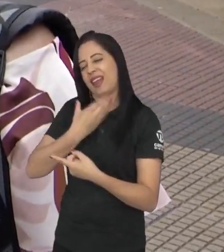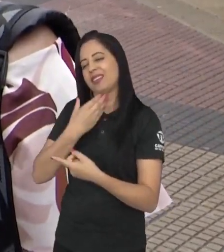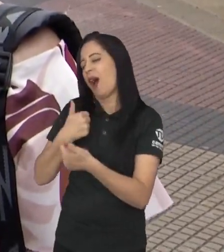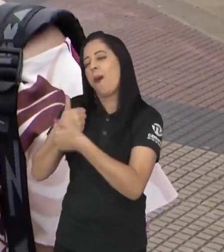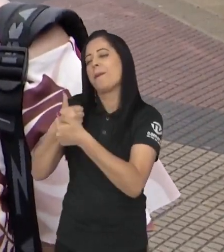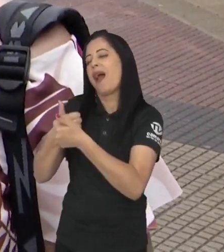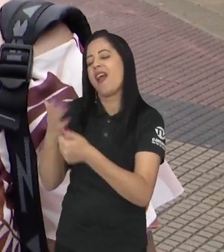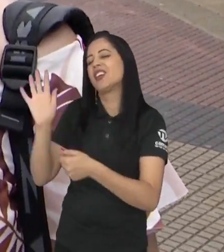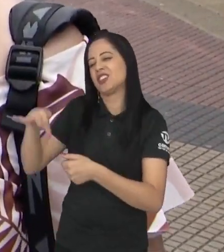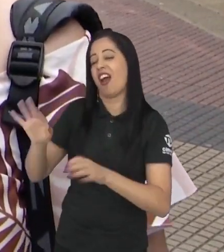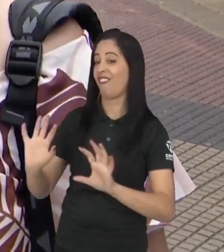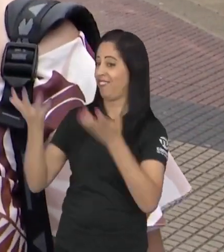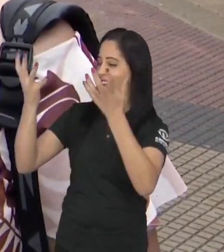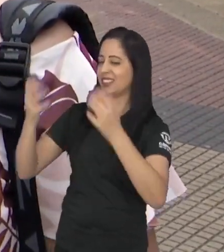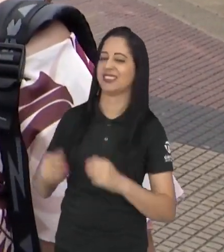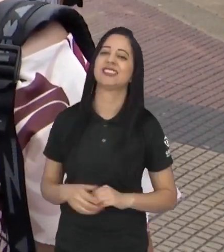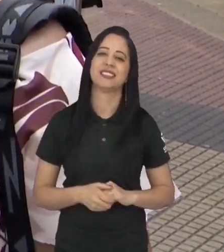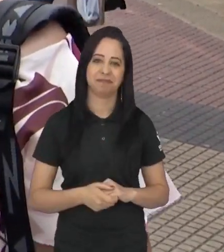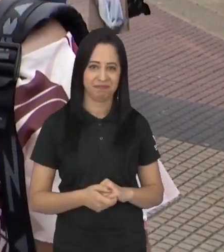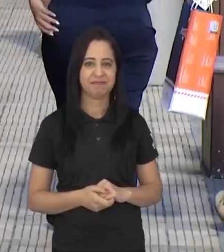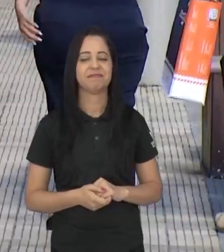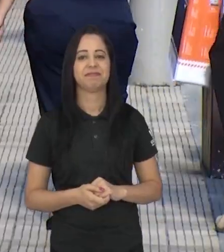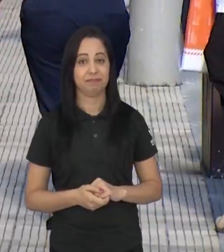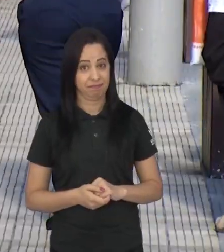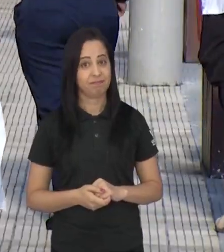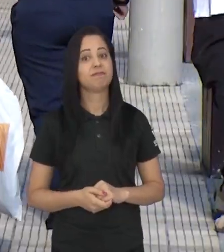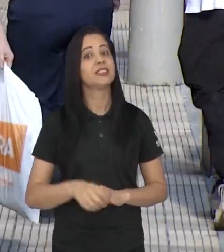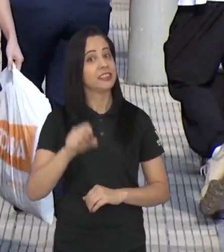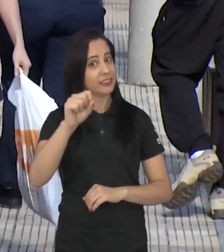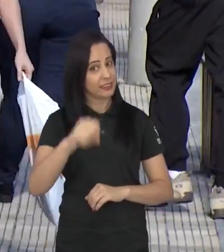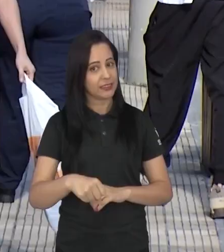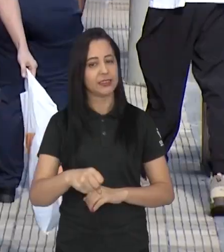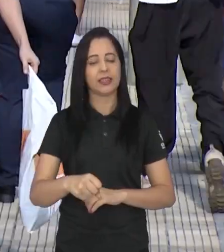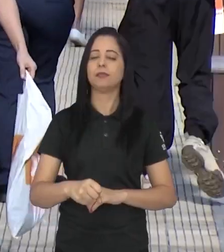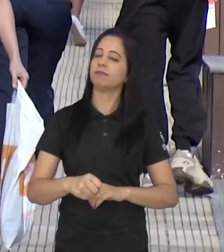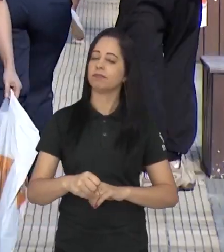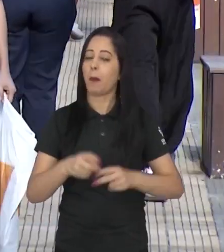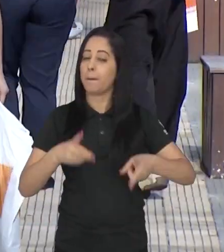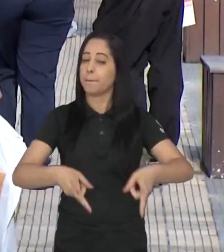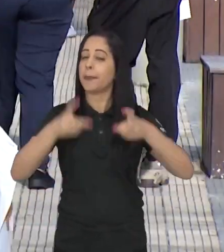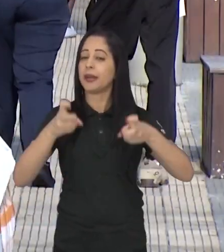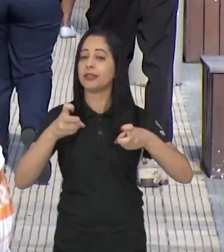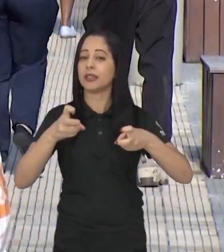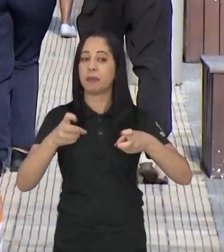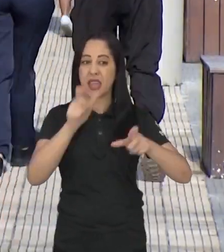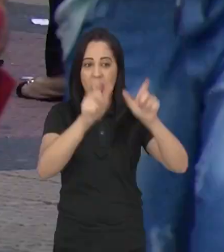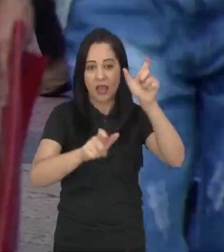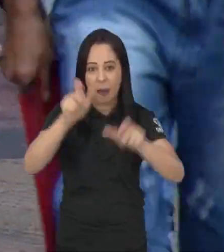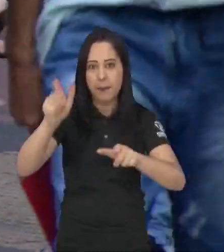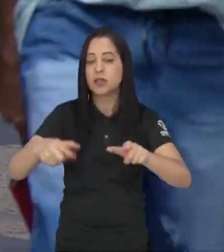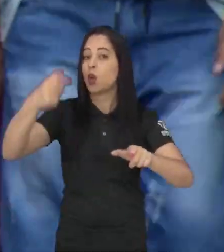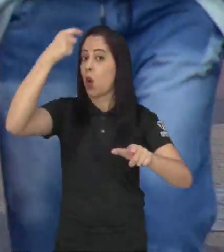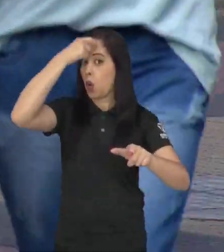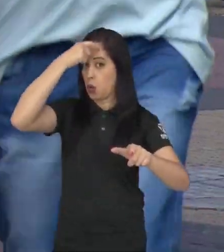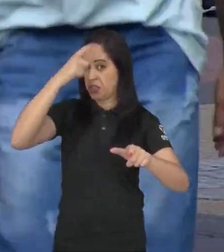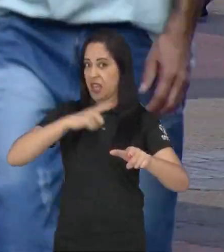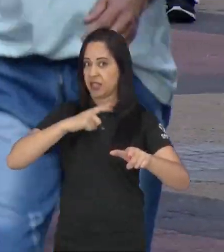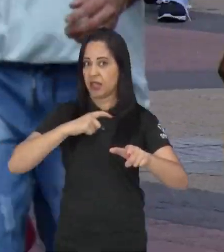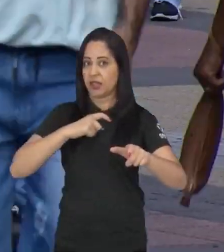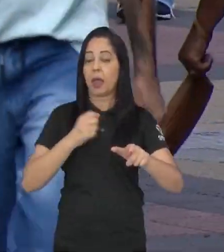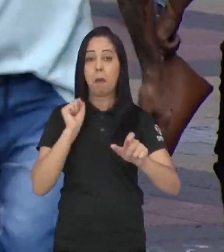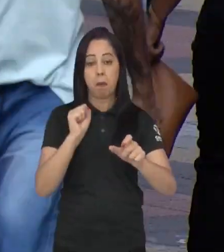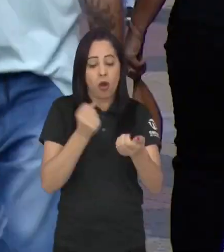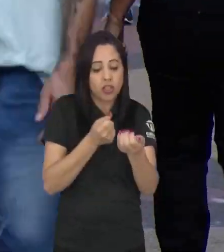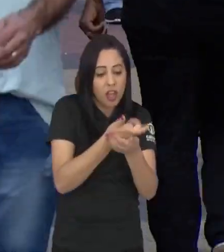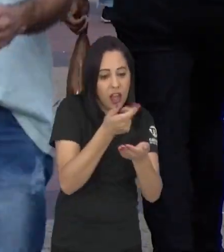Porque Natal final de ano tá aí, então é festa, né? Pois é, parece que o joseense está consciente. Vai gastar um pouquinho, mas